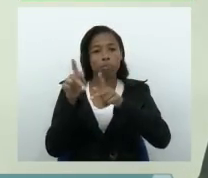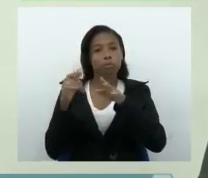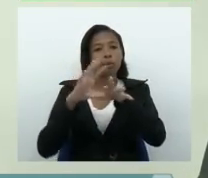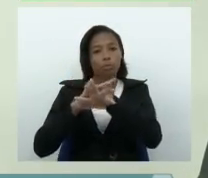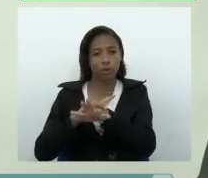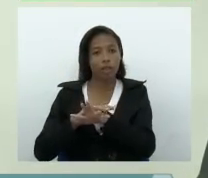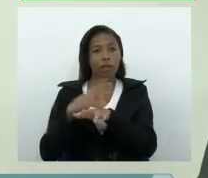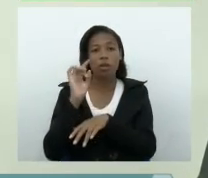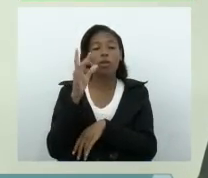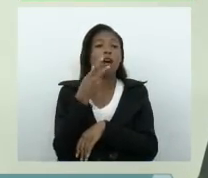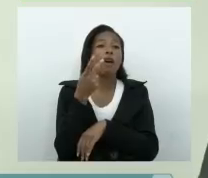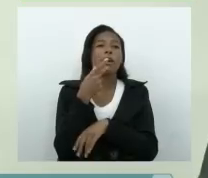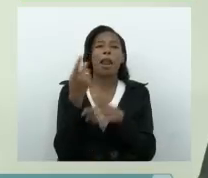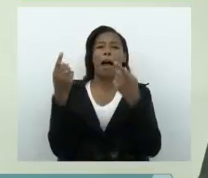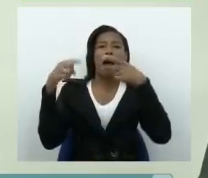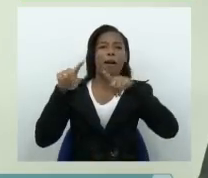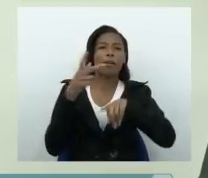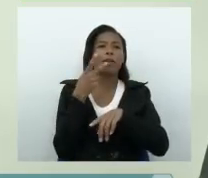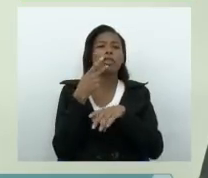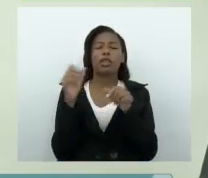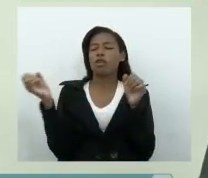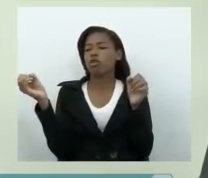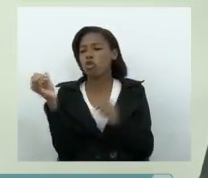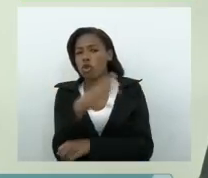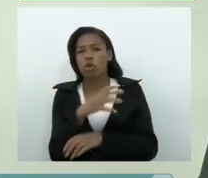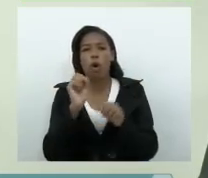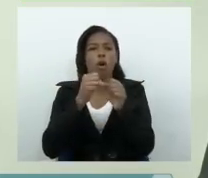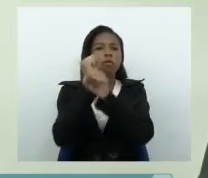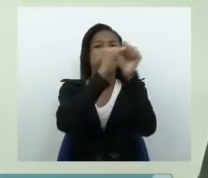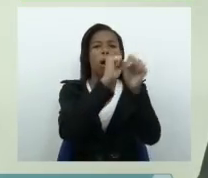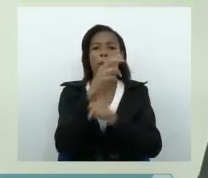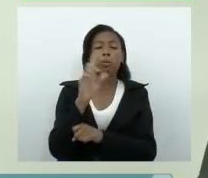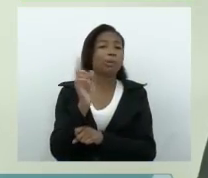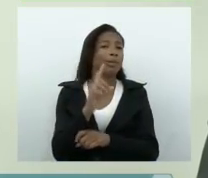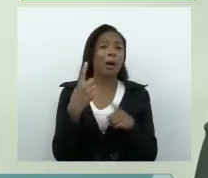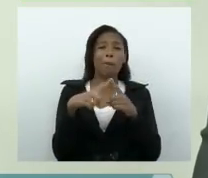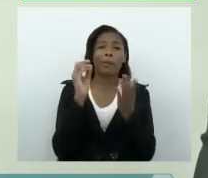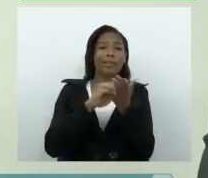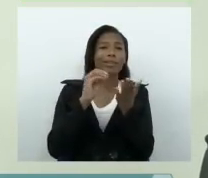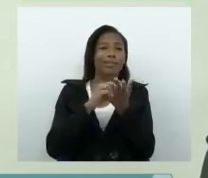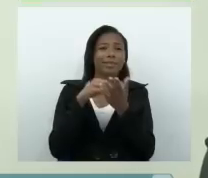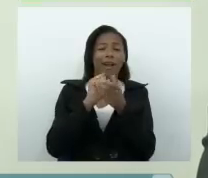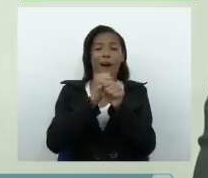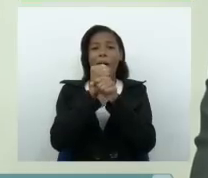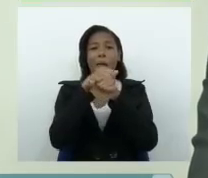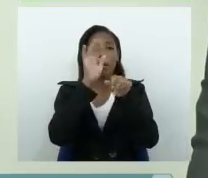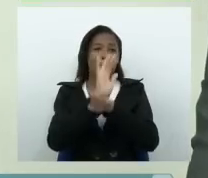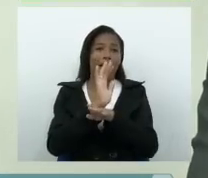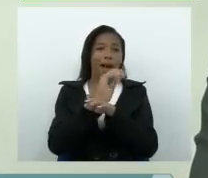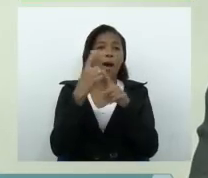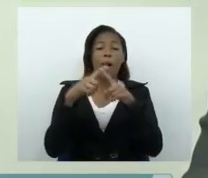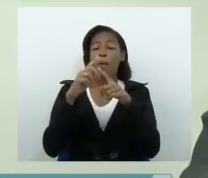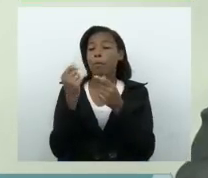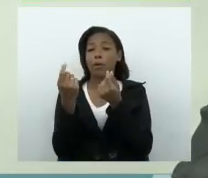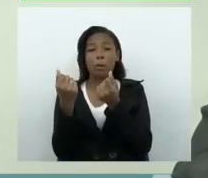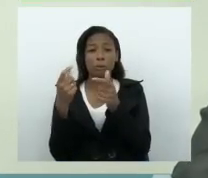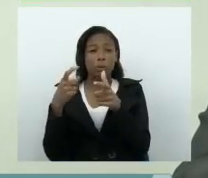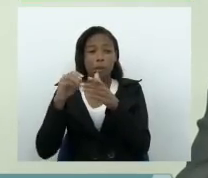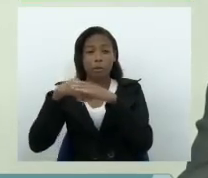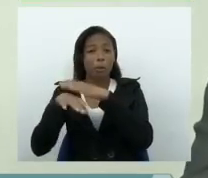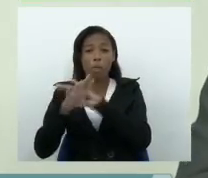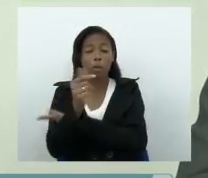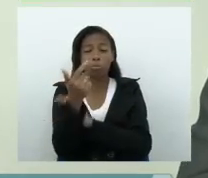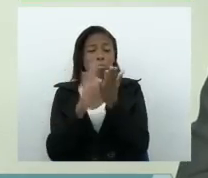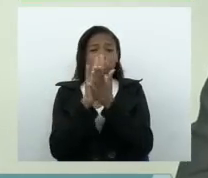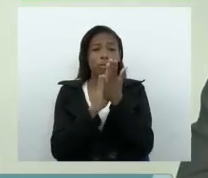há que se falar em novas construções, porque, como todos sabem, Os nossos cofres estão arrasados. Essa